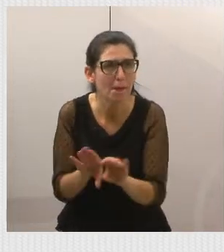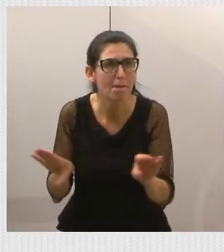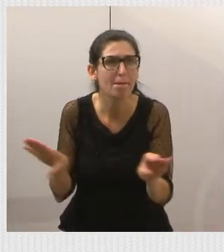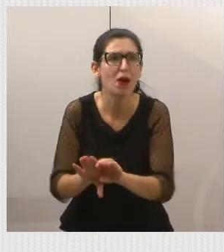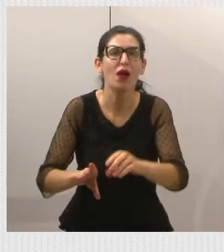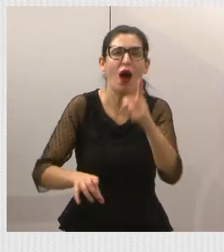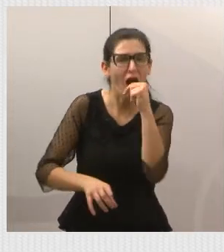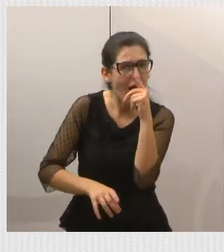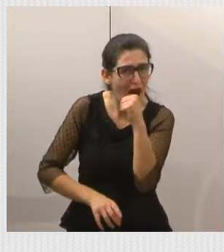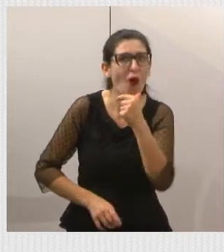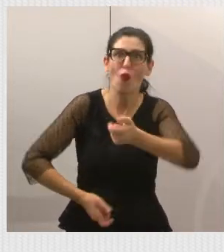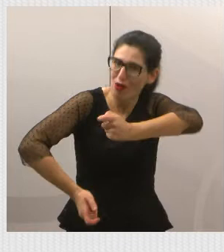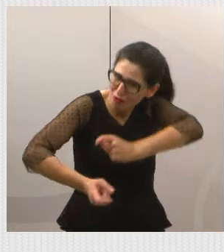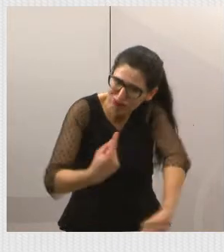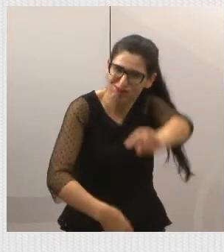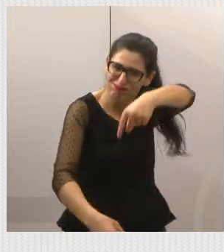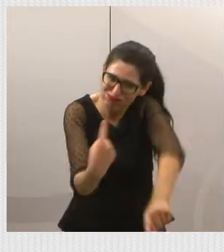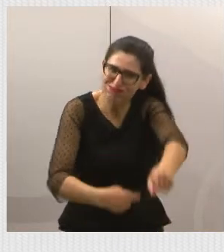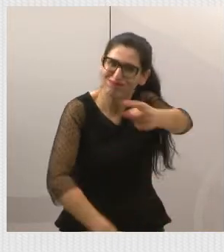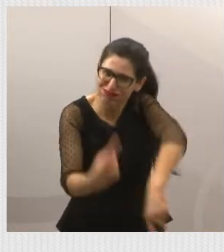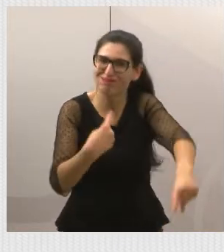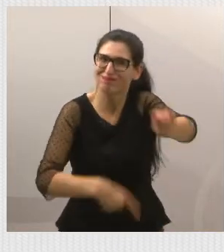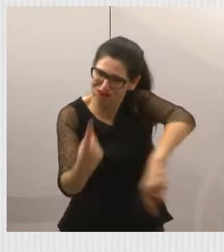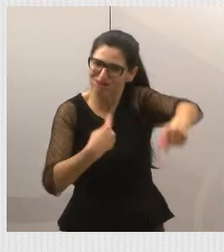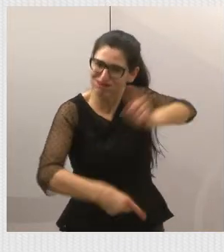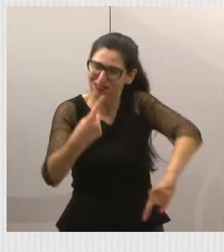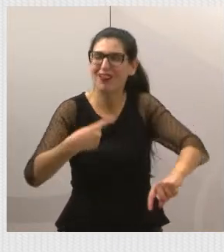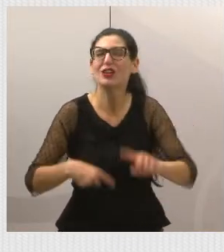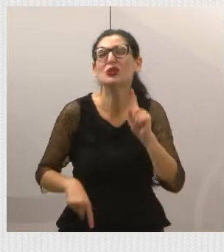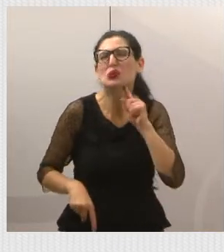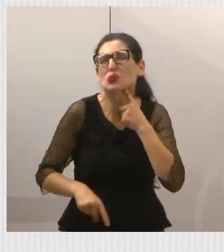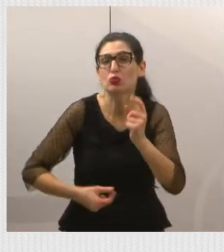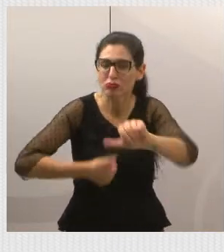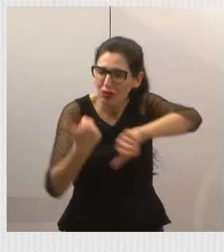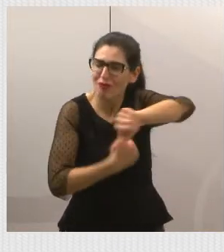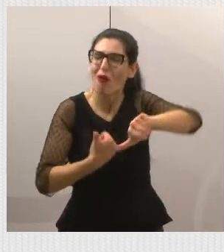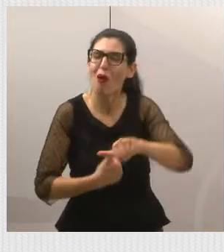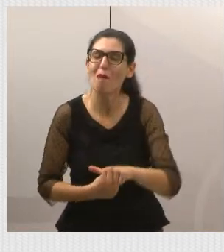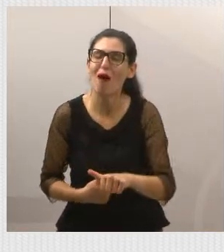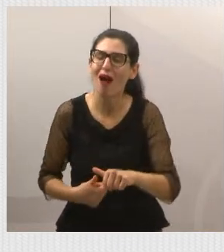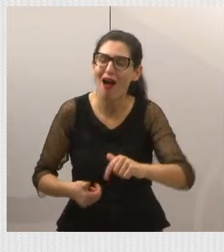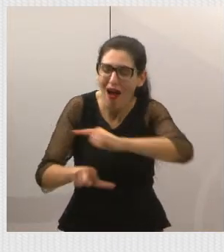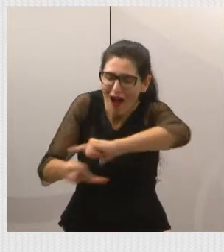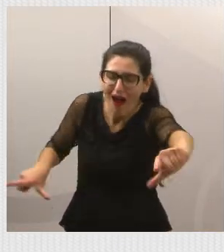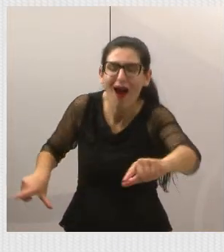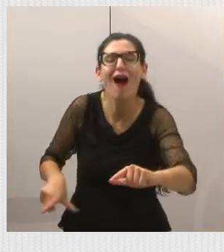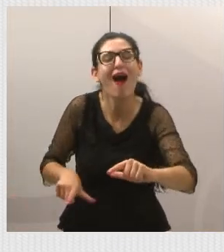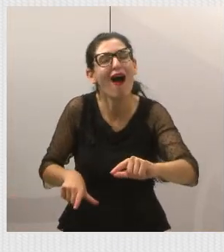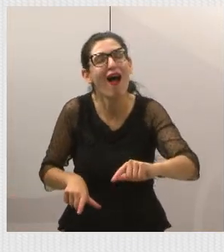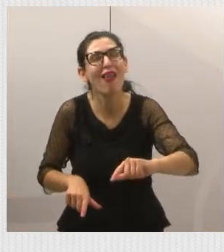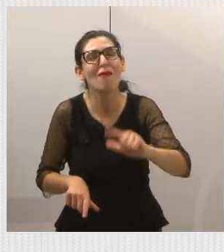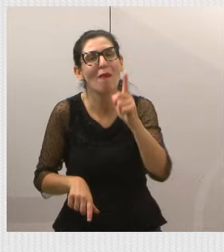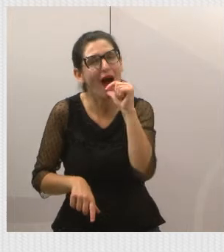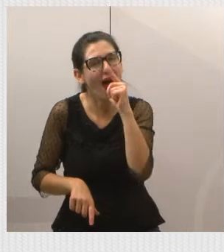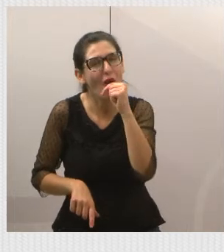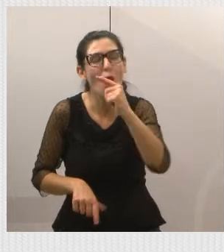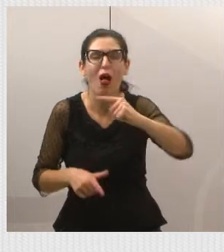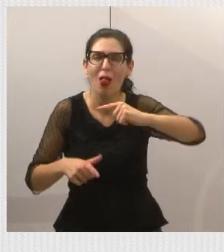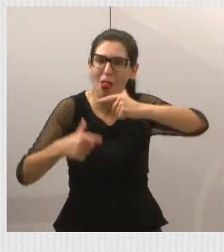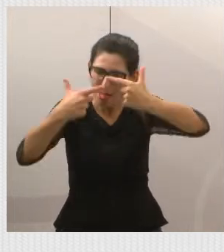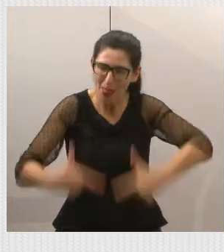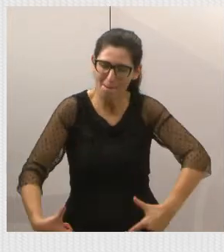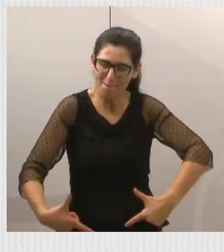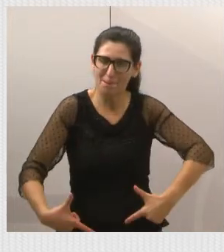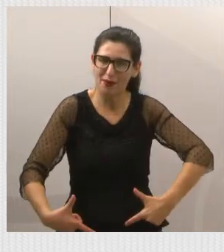oeste também, finalização das obras de drenagem do São João e do Emília, essas obras que hoje o pessoal está sentindo